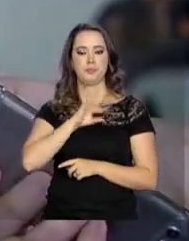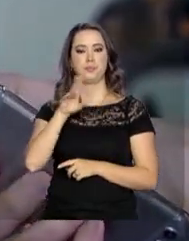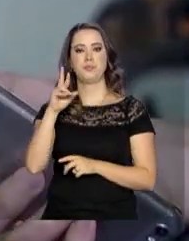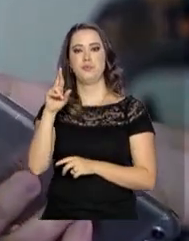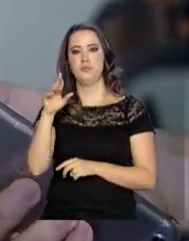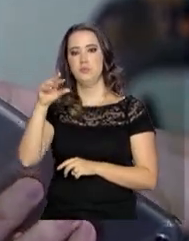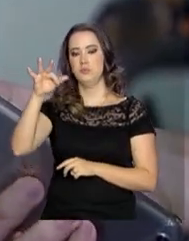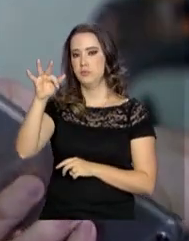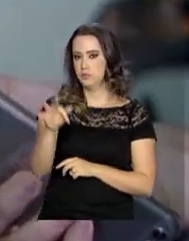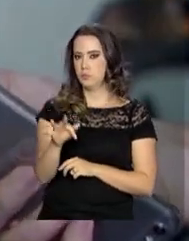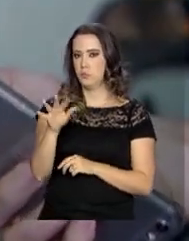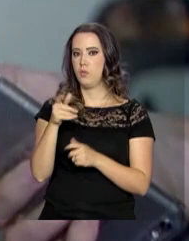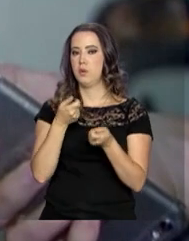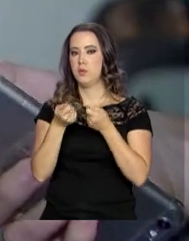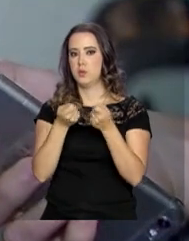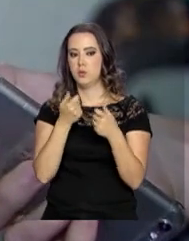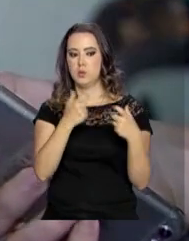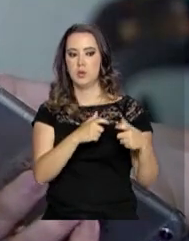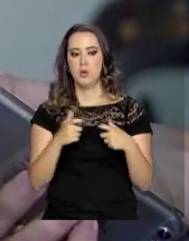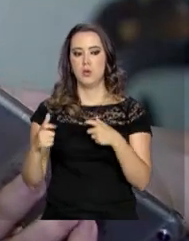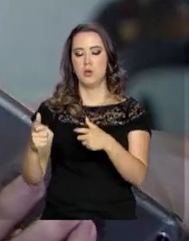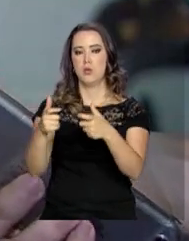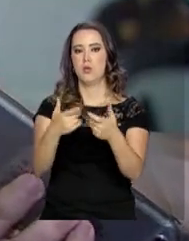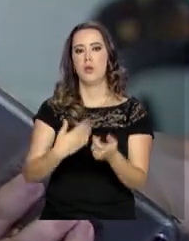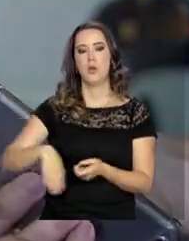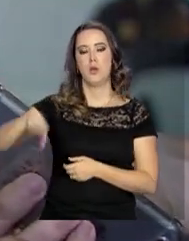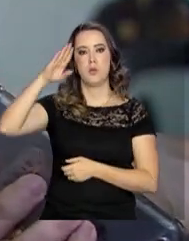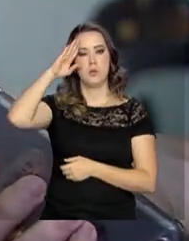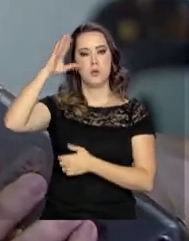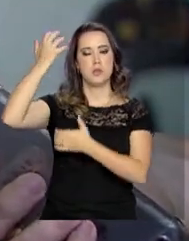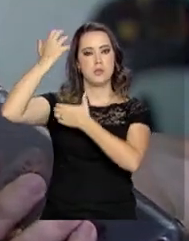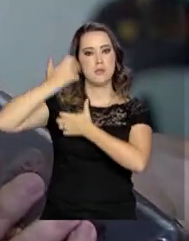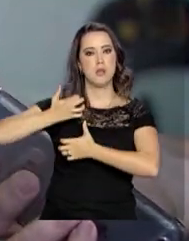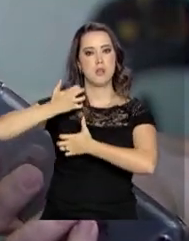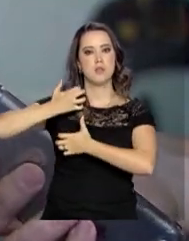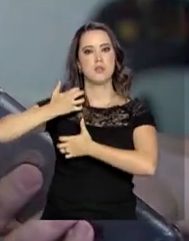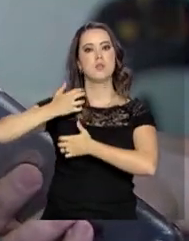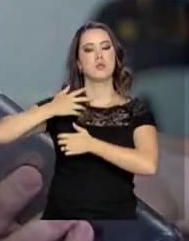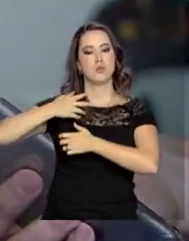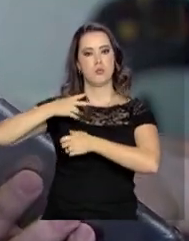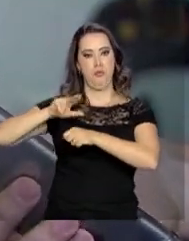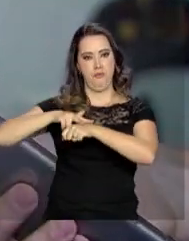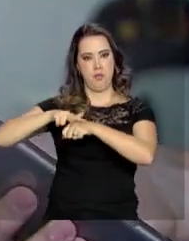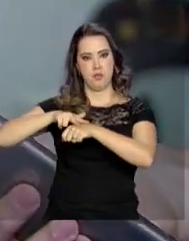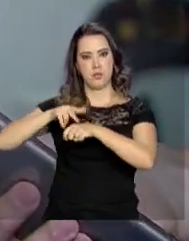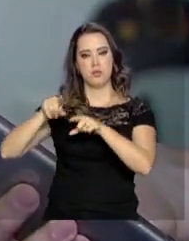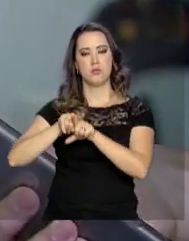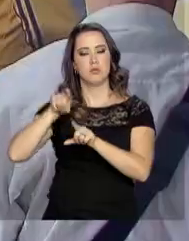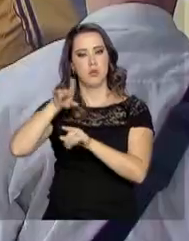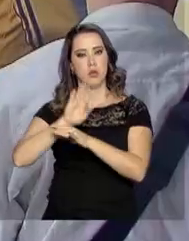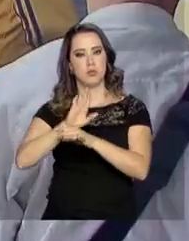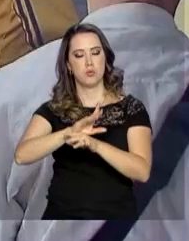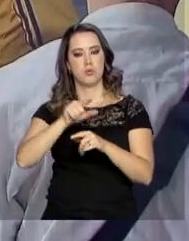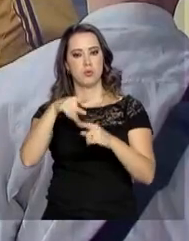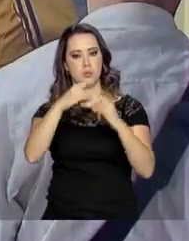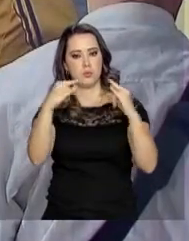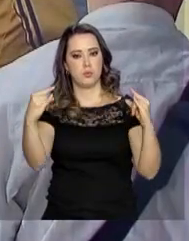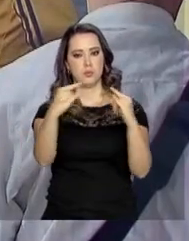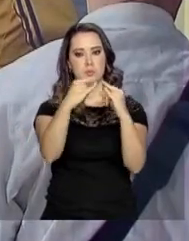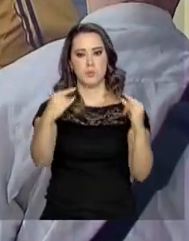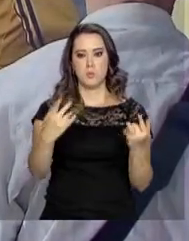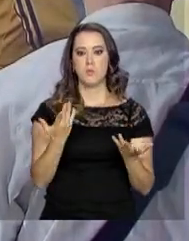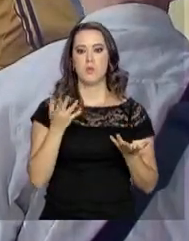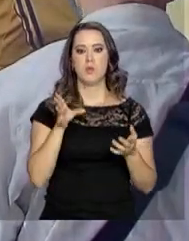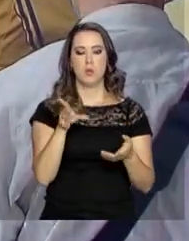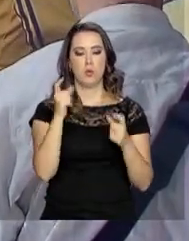dos postos estratégicos e o Exército Brasileiro fazer a segurança dos abrigos e das instalações aqui. A instalação que recebe